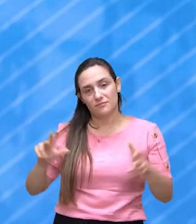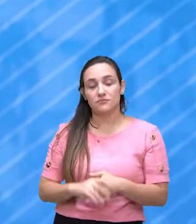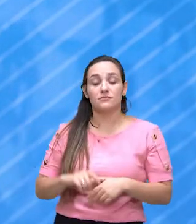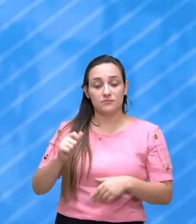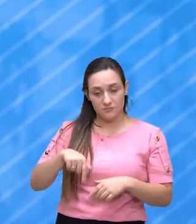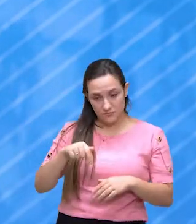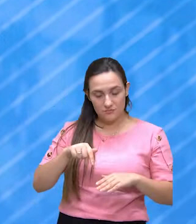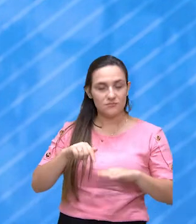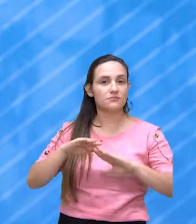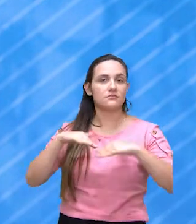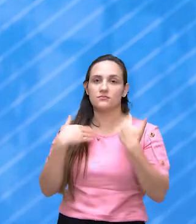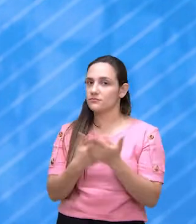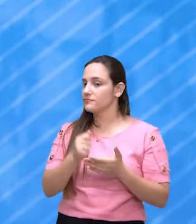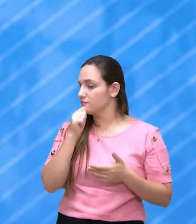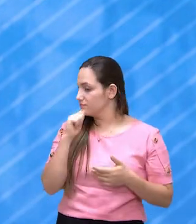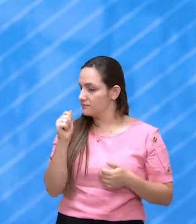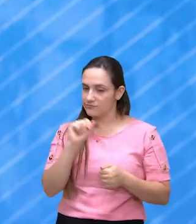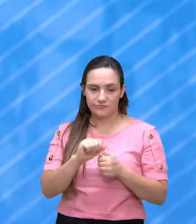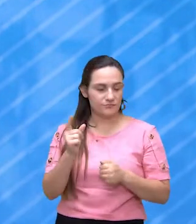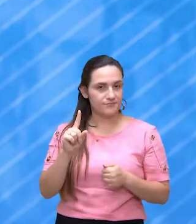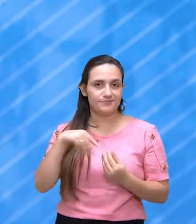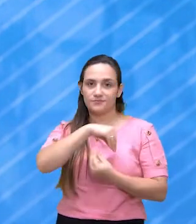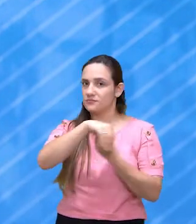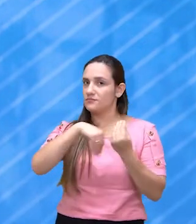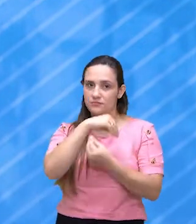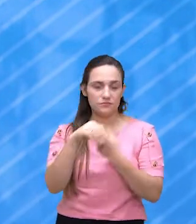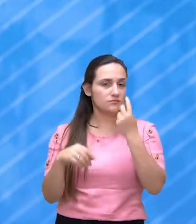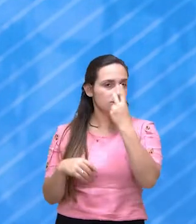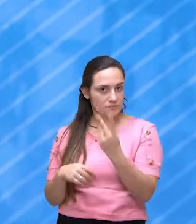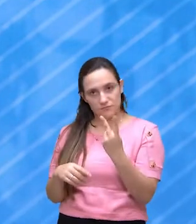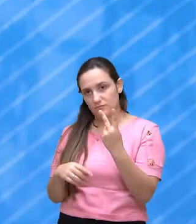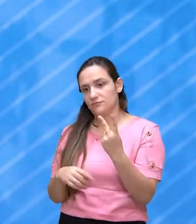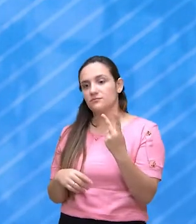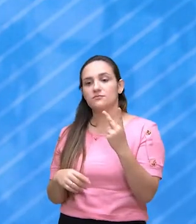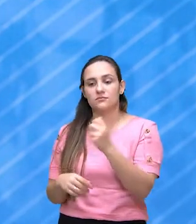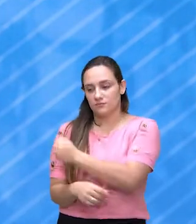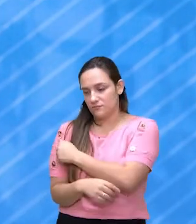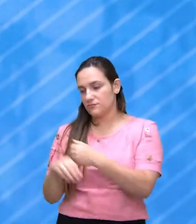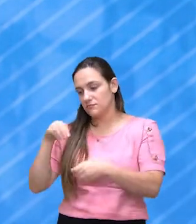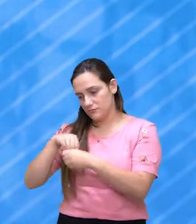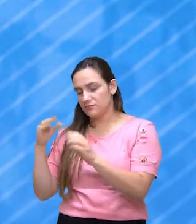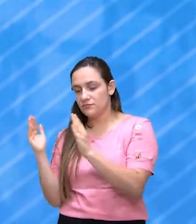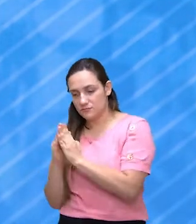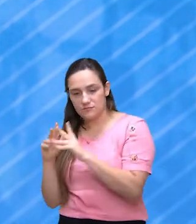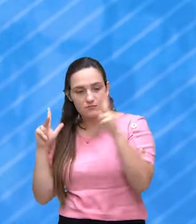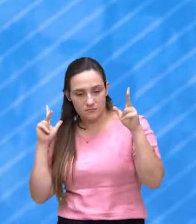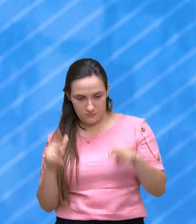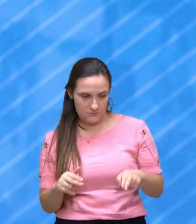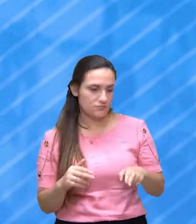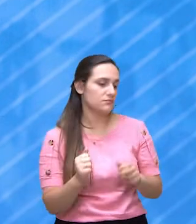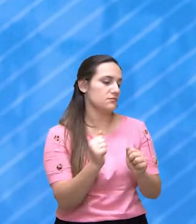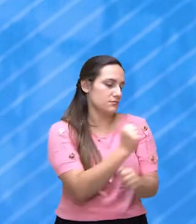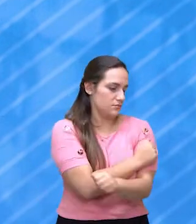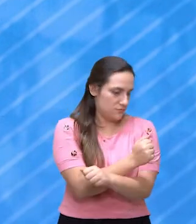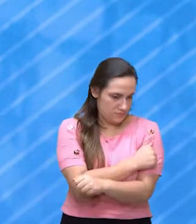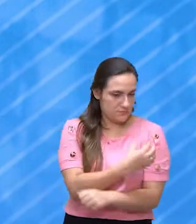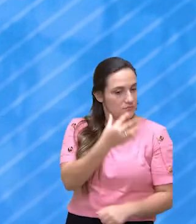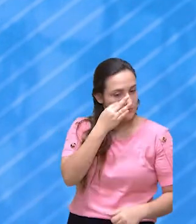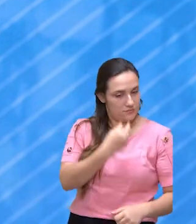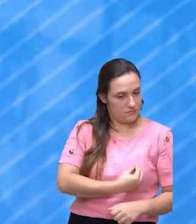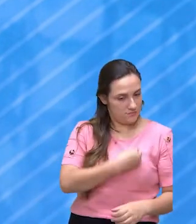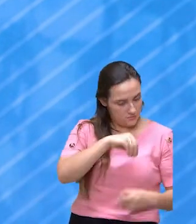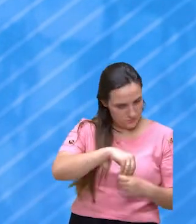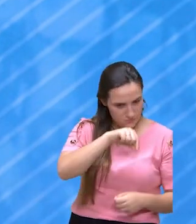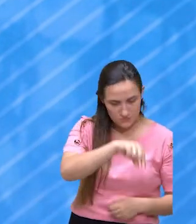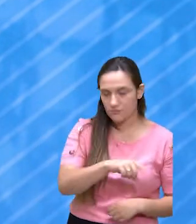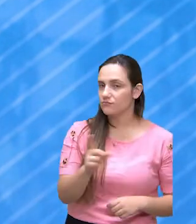fizemos um curso dessa natureza híbrido em que a gente possa dizer que o aluno que tá em casa receberá um tratamento com a